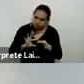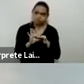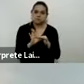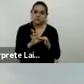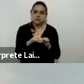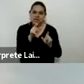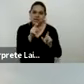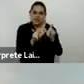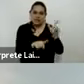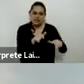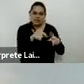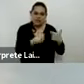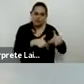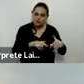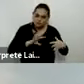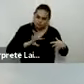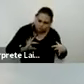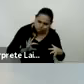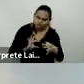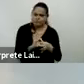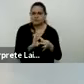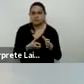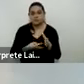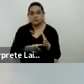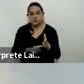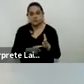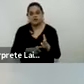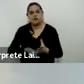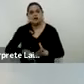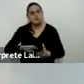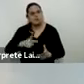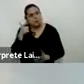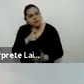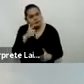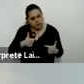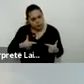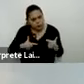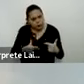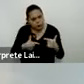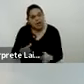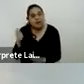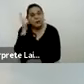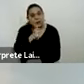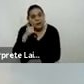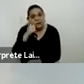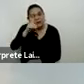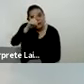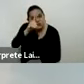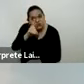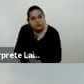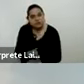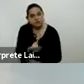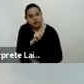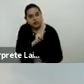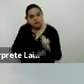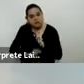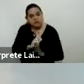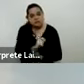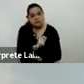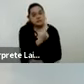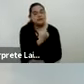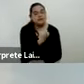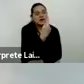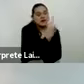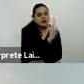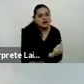é crucial para ele garantir os seus direitos na negociação individual, empresa